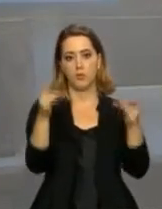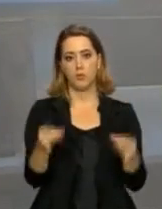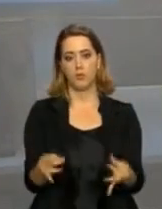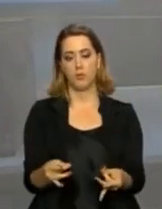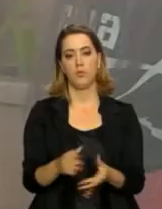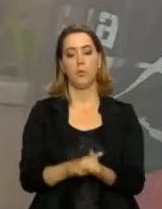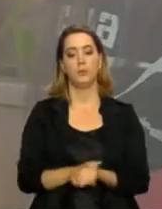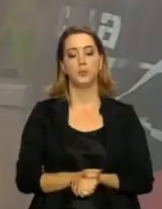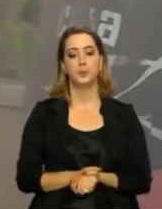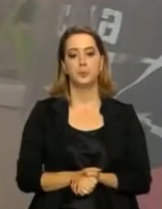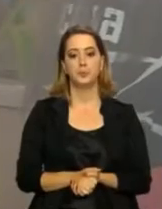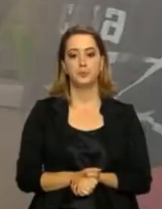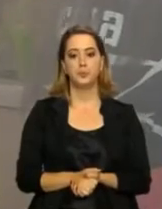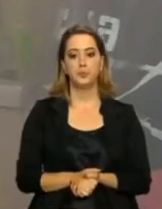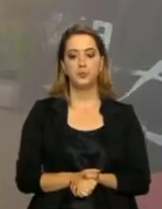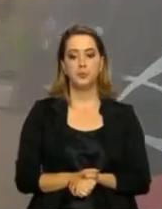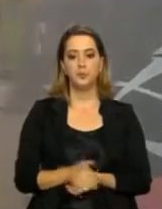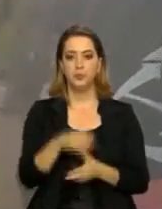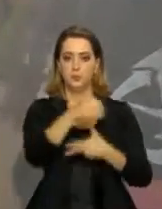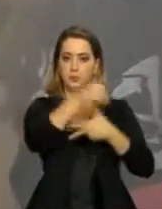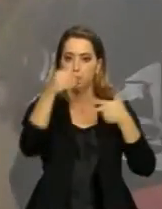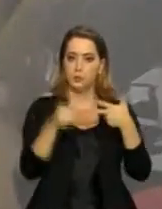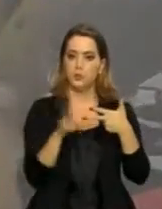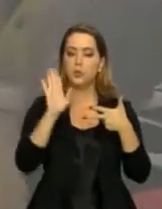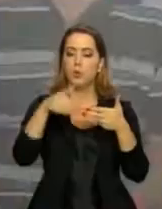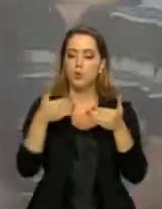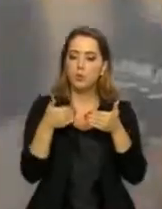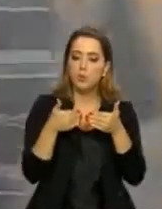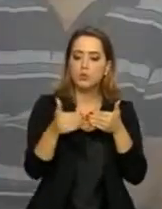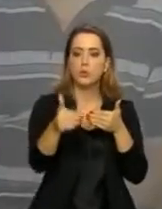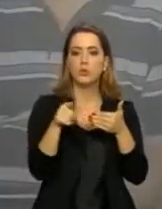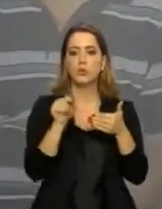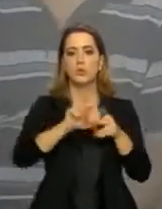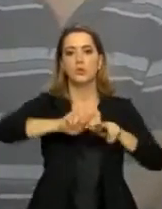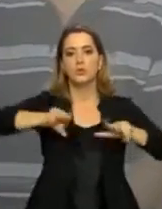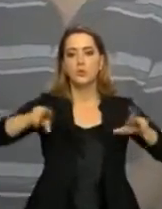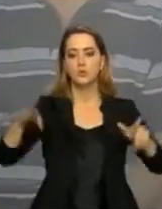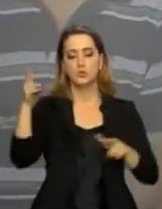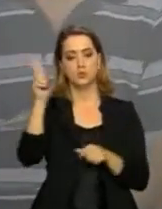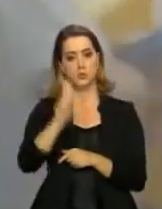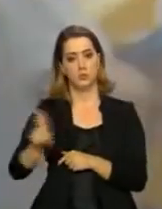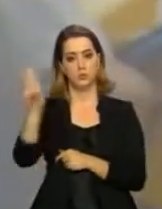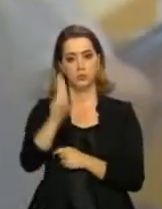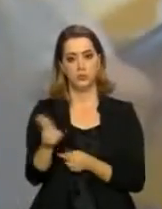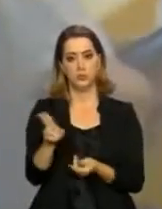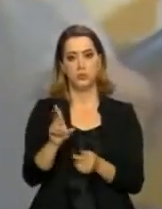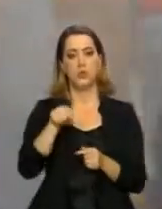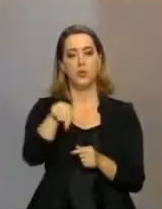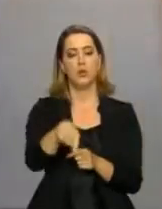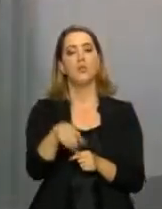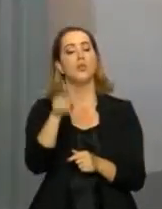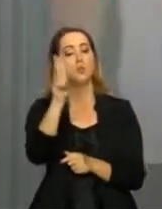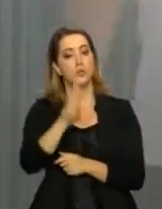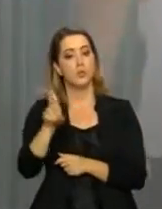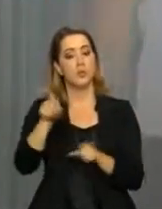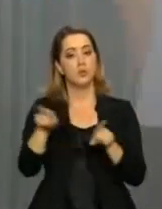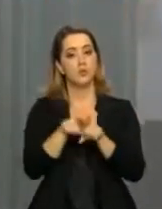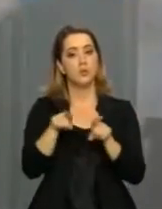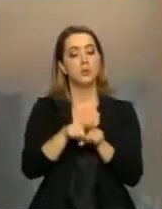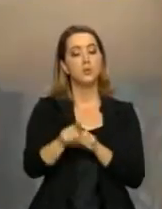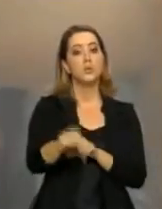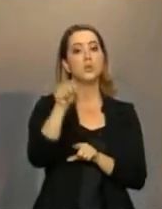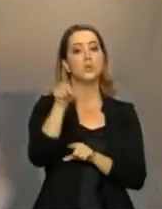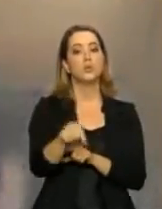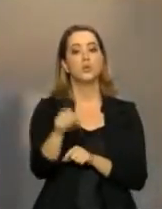exame. O Enem é porta de entrada para diversas universidades e usado como critério de